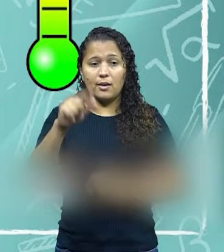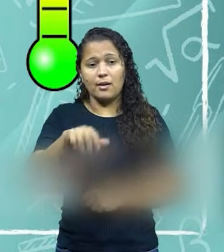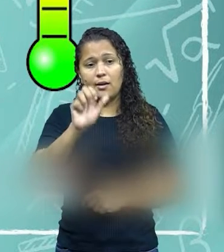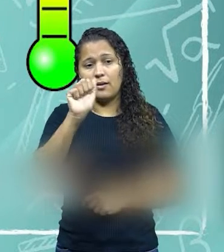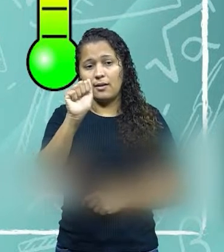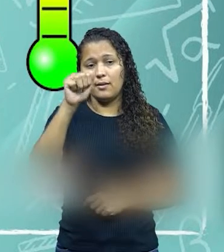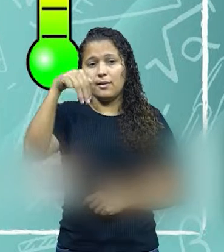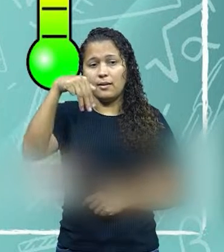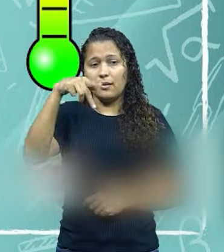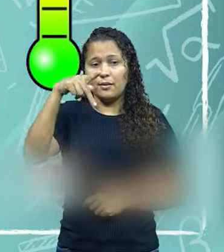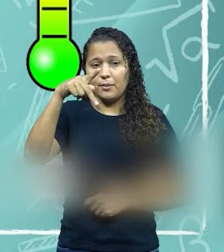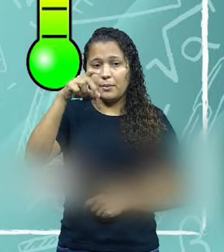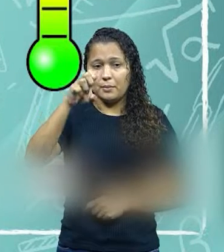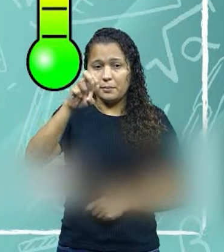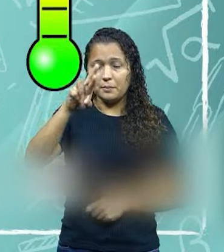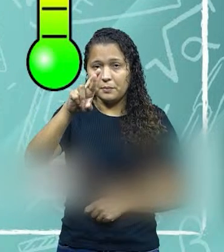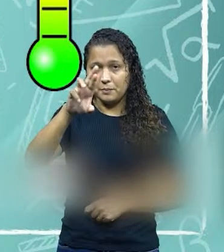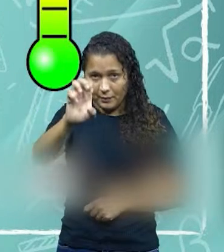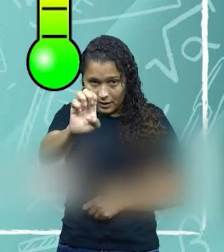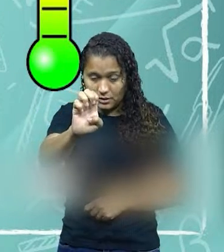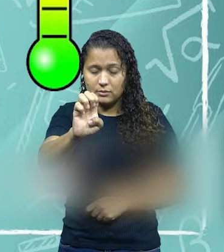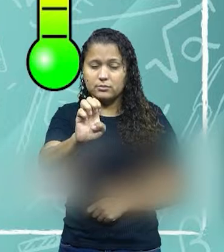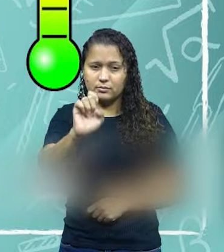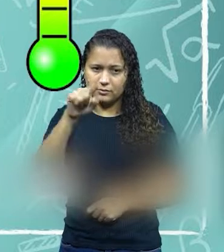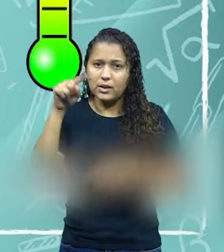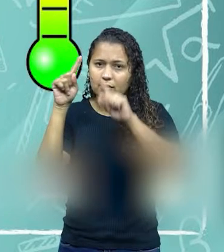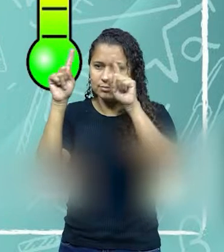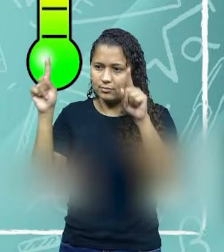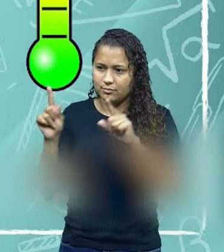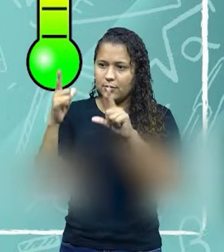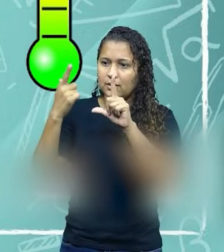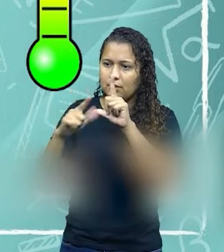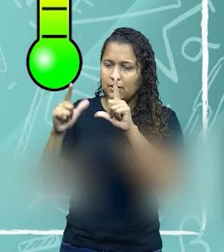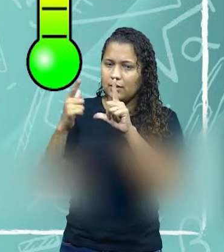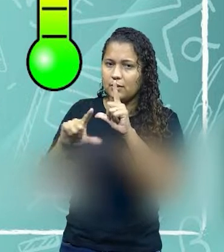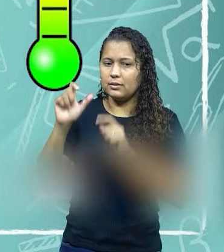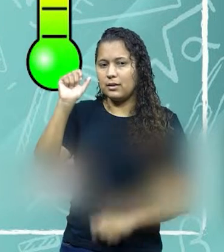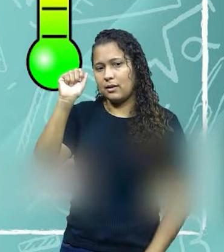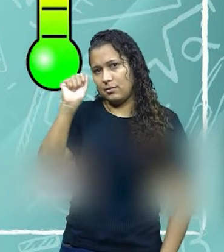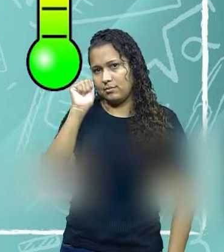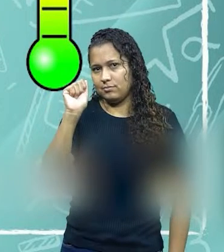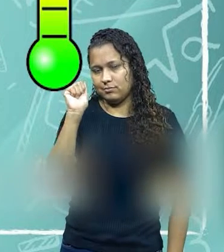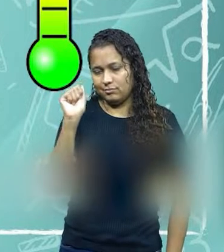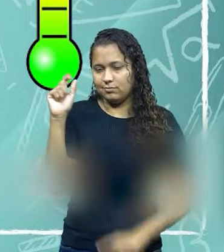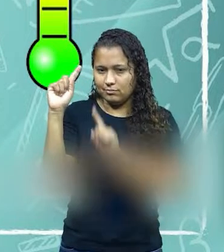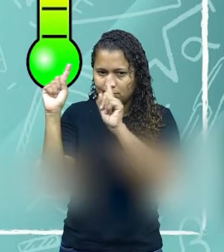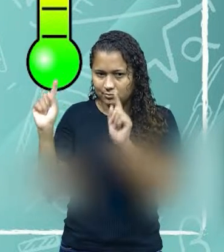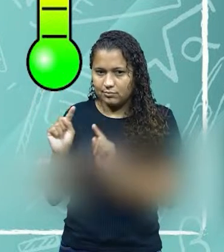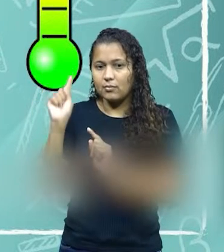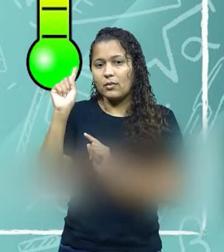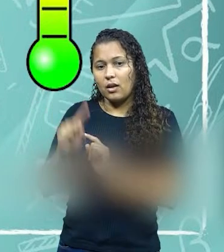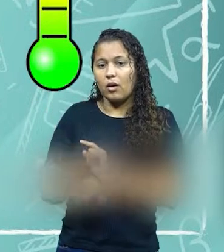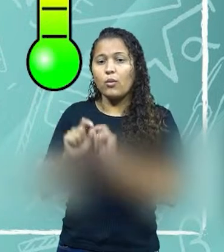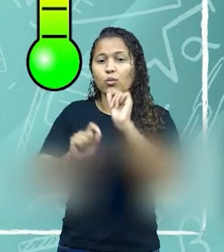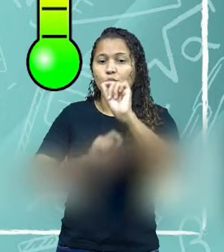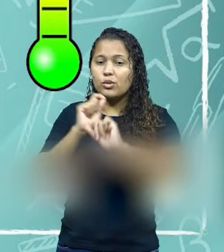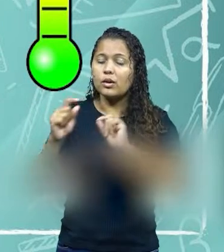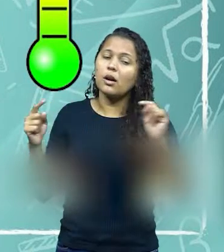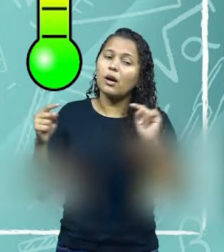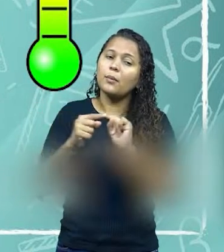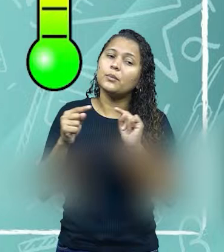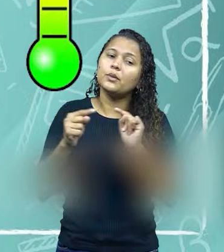é o ampere, que é apresentado com a letra A. E ela é a unidade